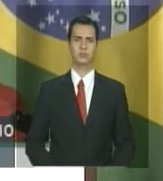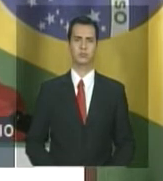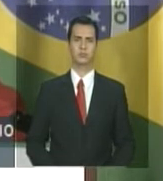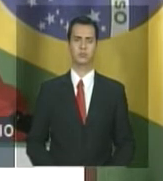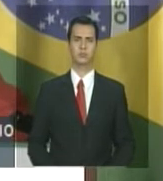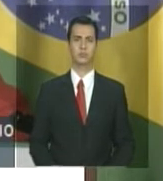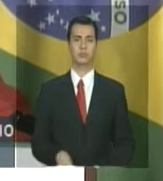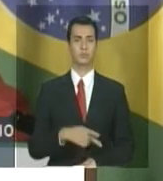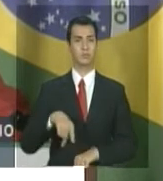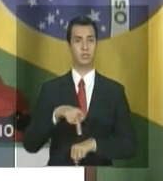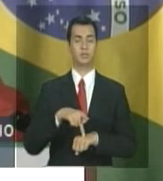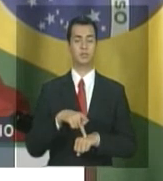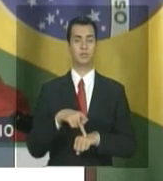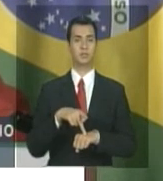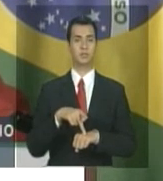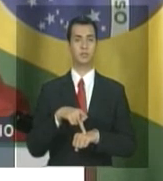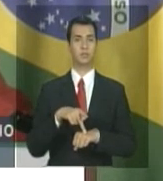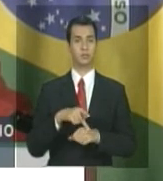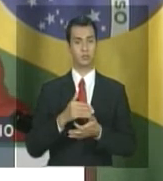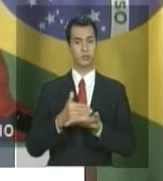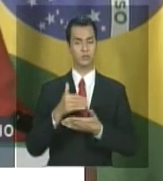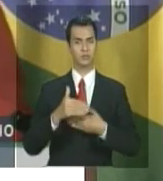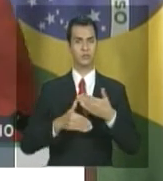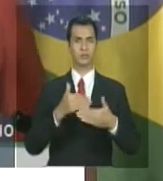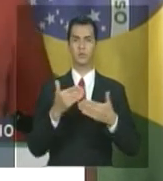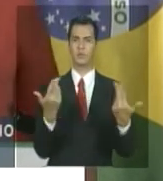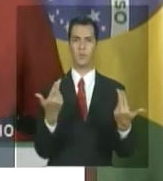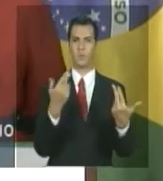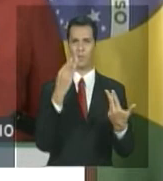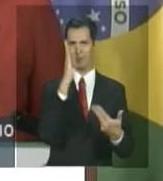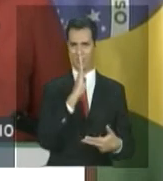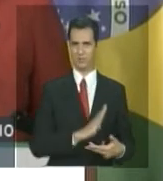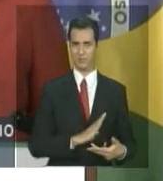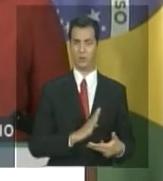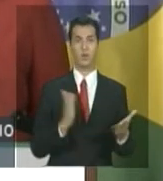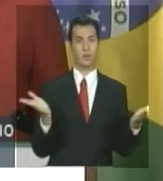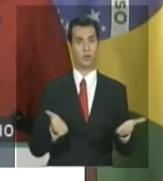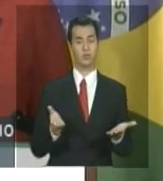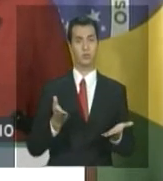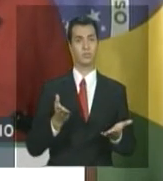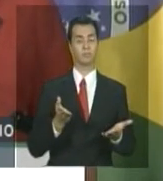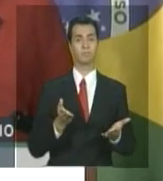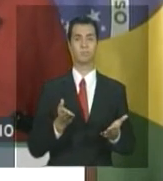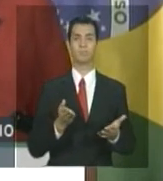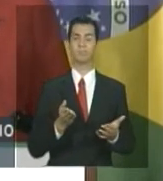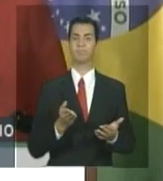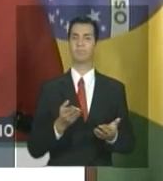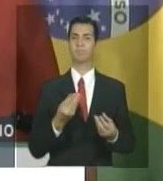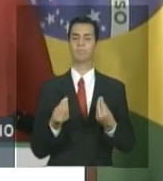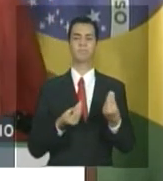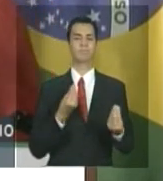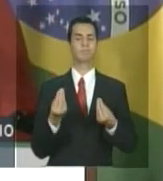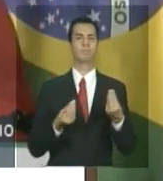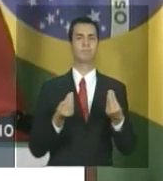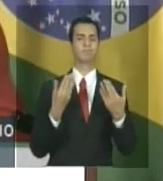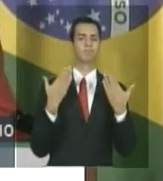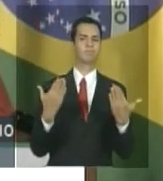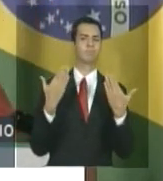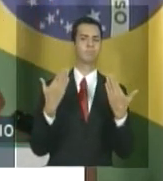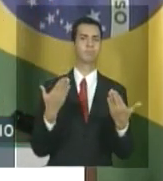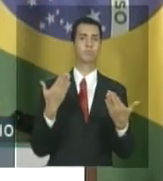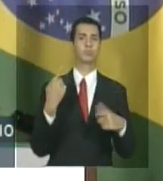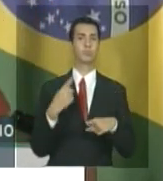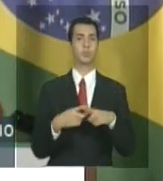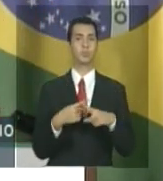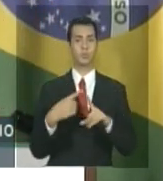coloca agora, igualmente, motivos de inquietação. Nenhuma região ou país do mundo